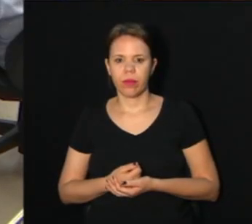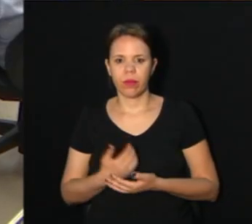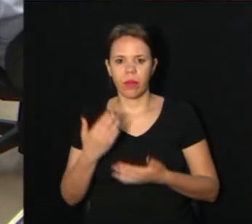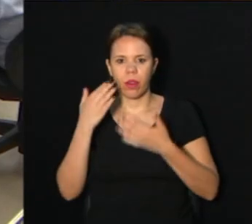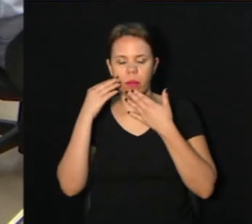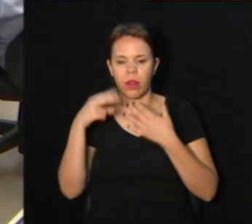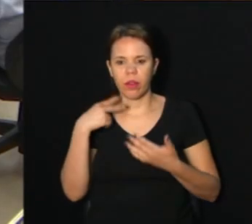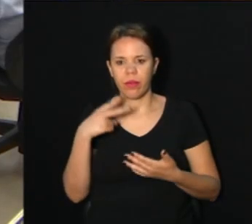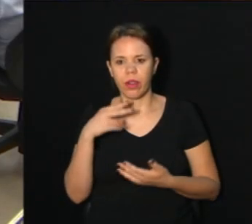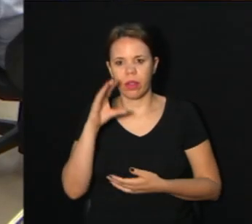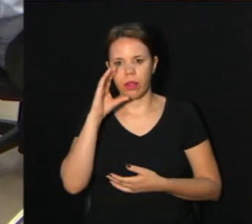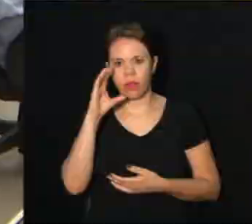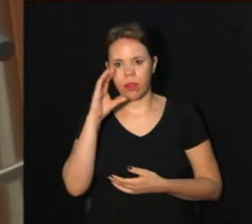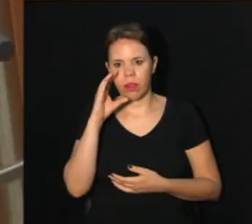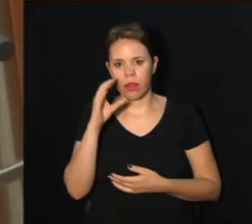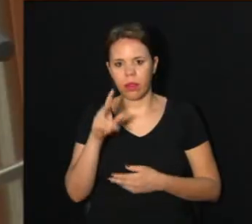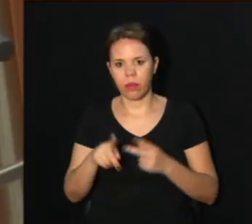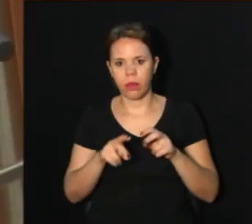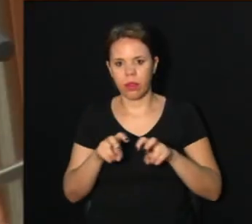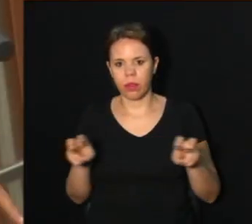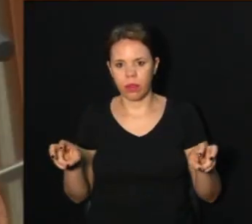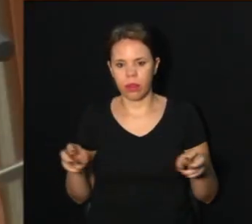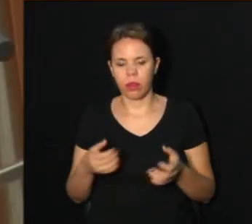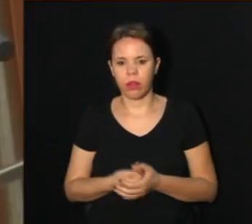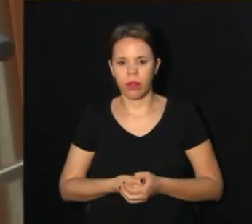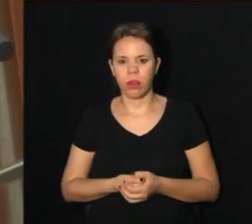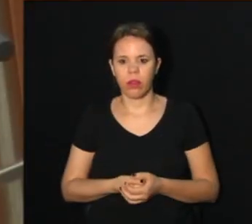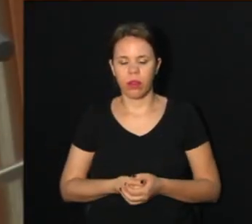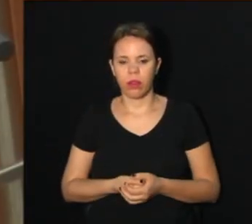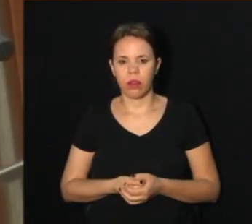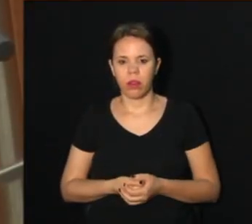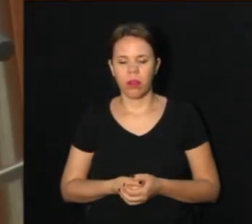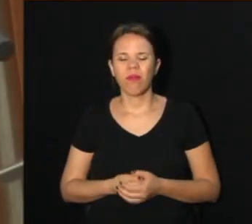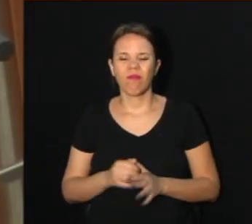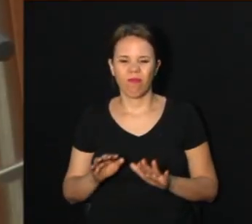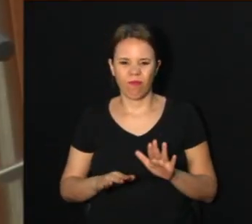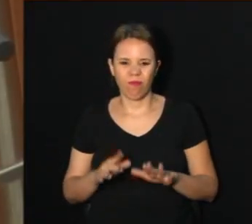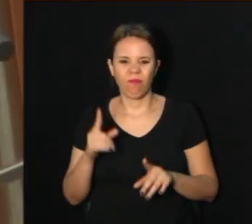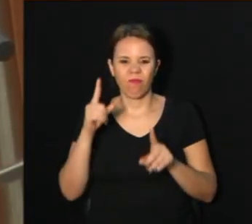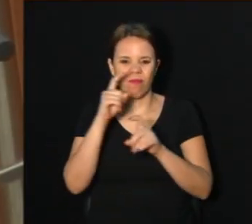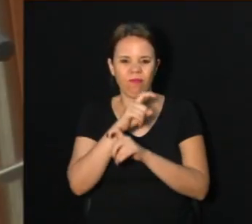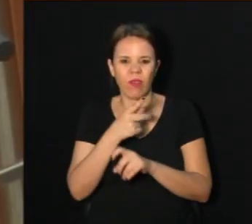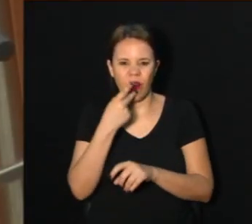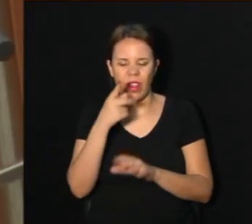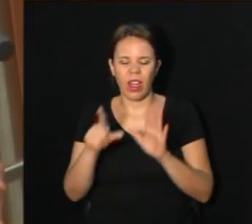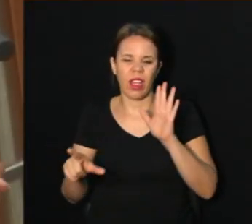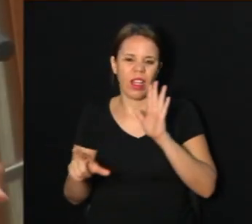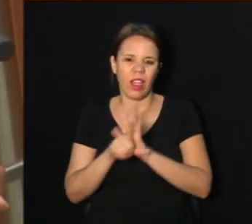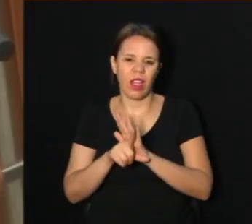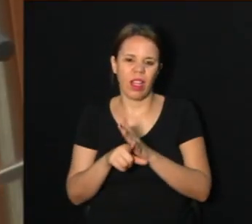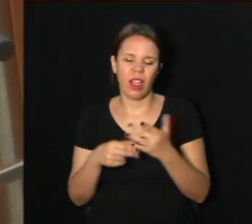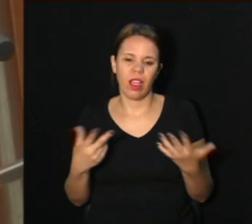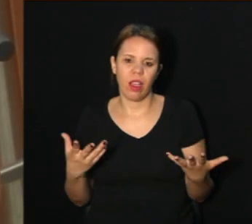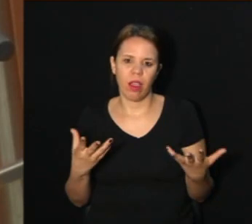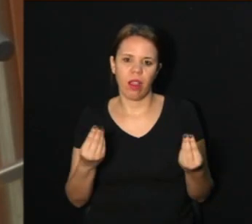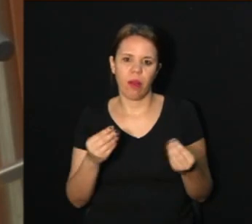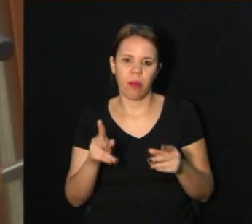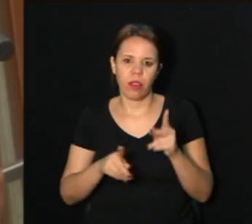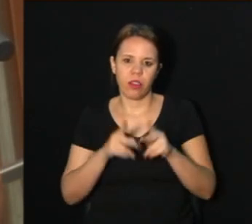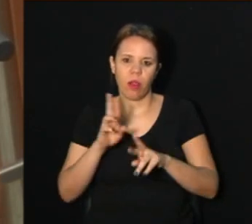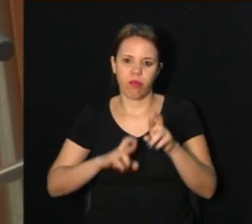vereador Cirilo. Obrigado à mesa. É muito difícil falar de leis, de coisas com tantos